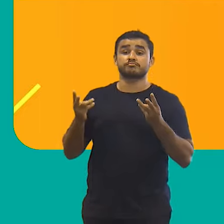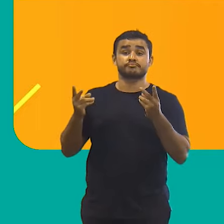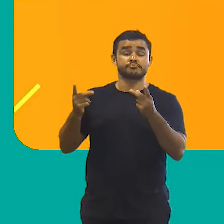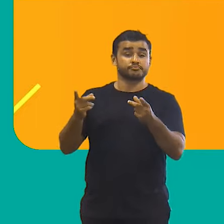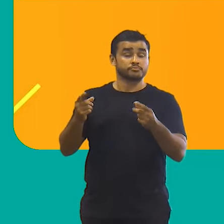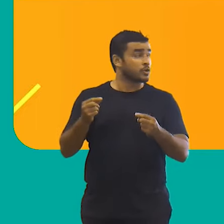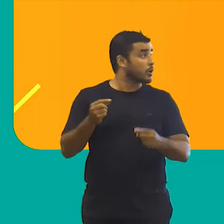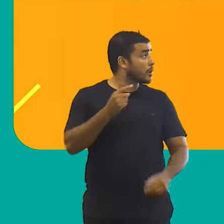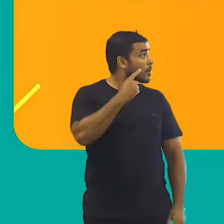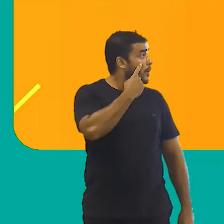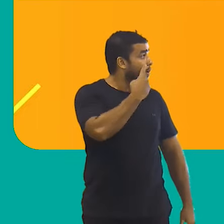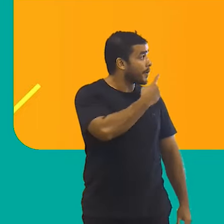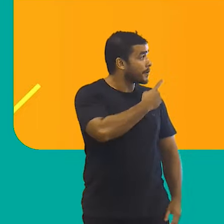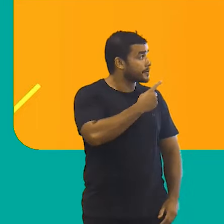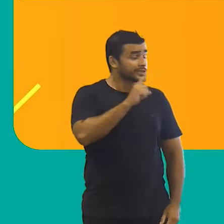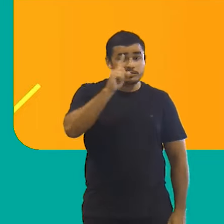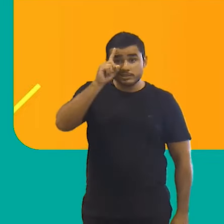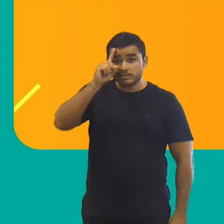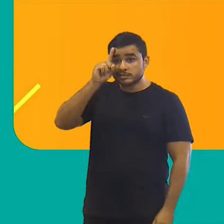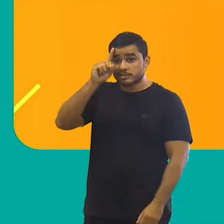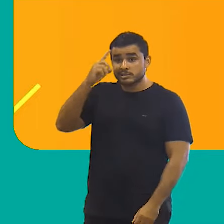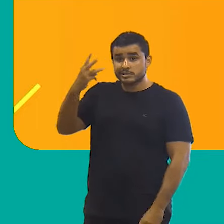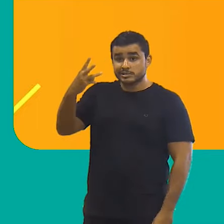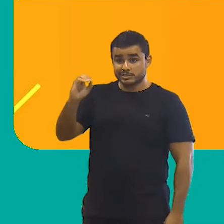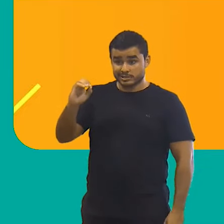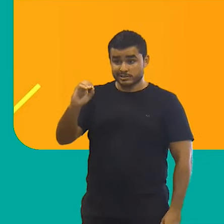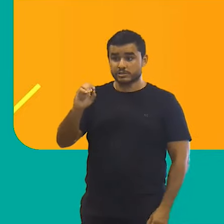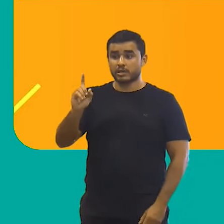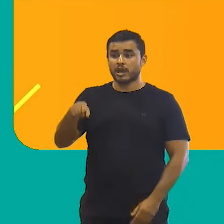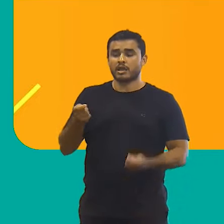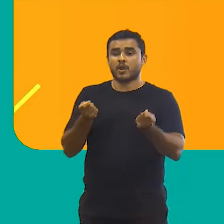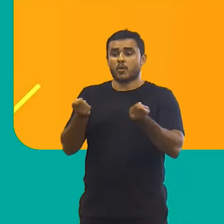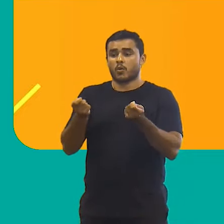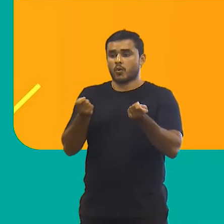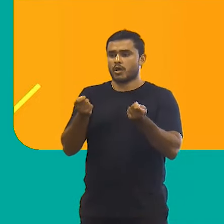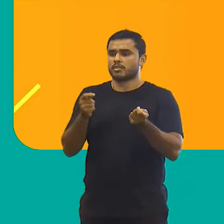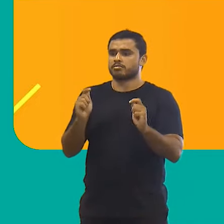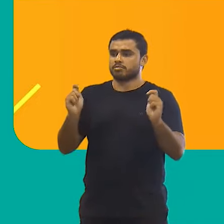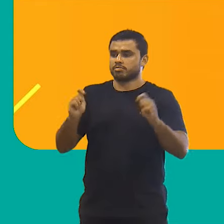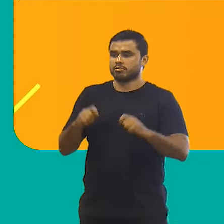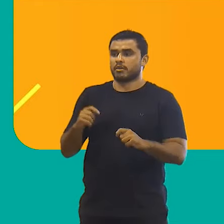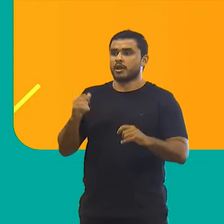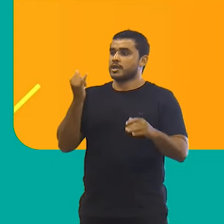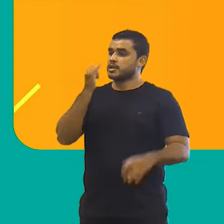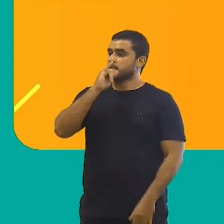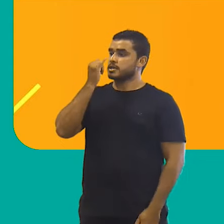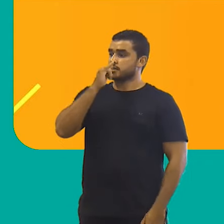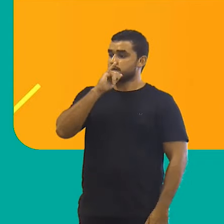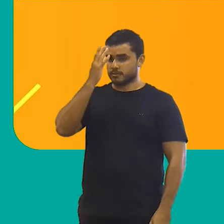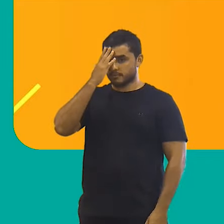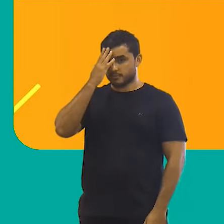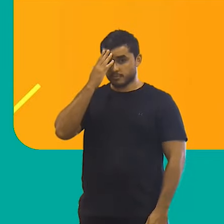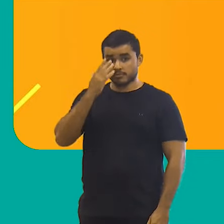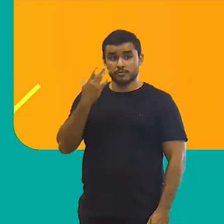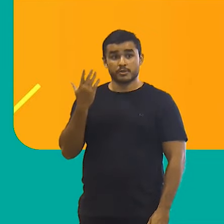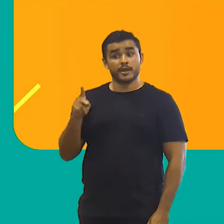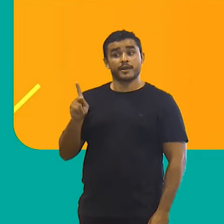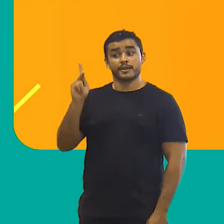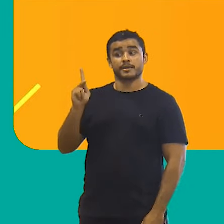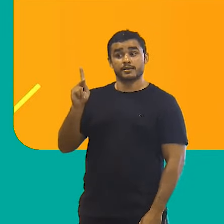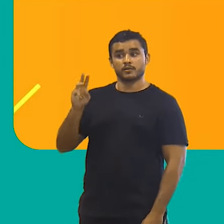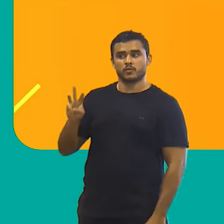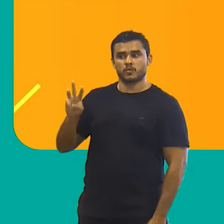mais métodos eficientes para a economia de energia elétrica. Um procedimento que se pode adotar é